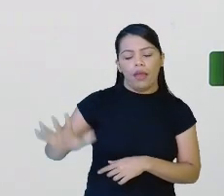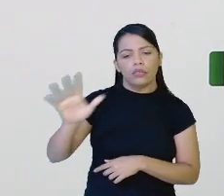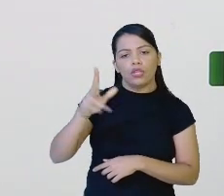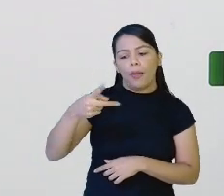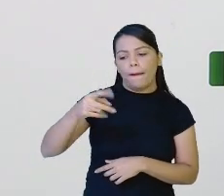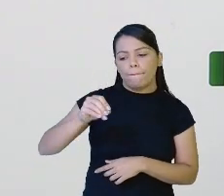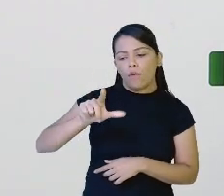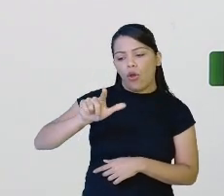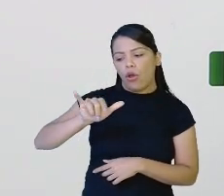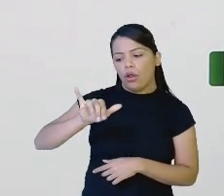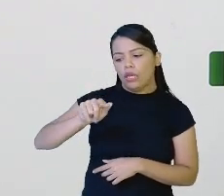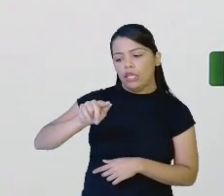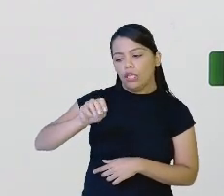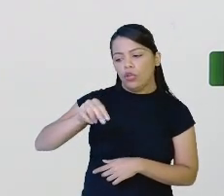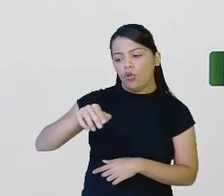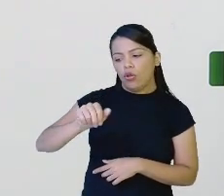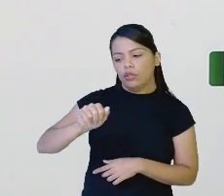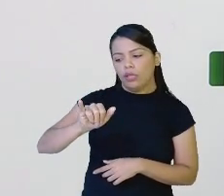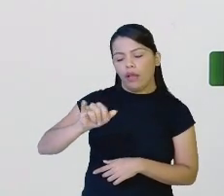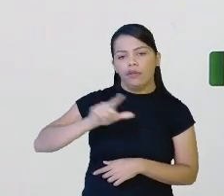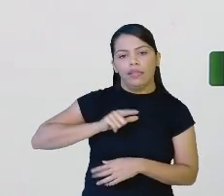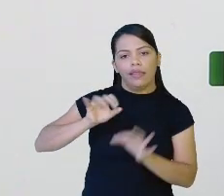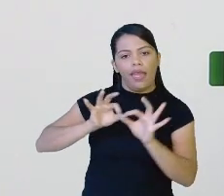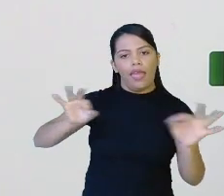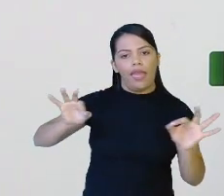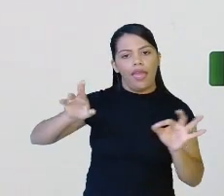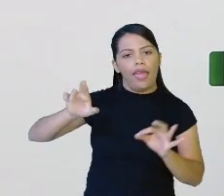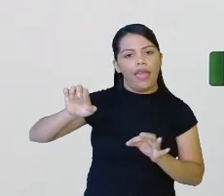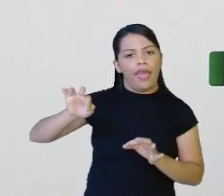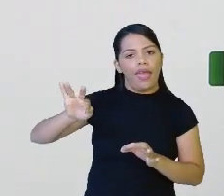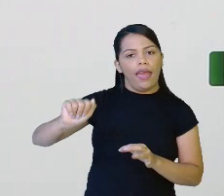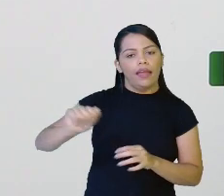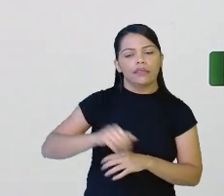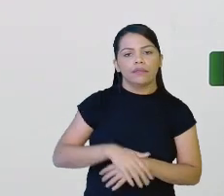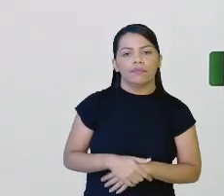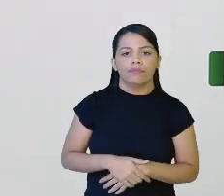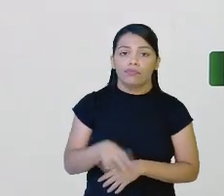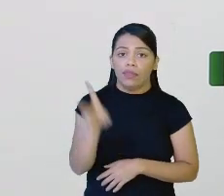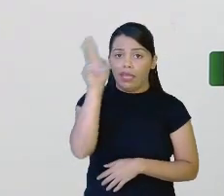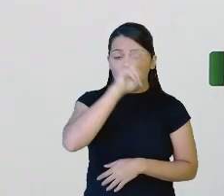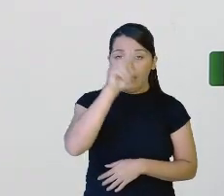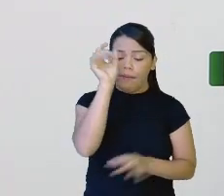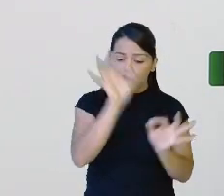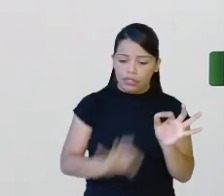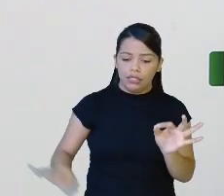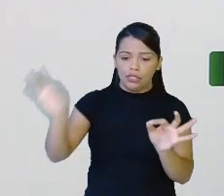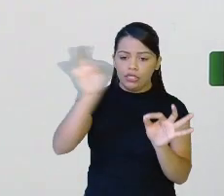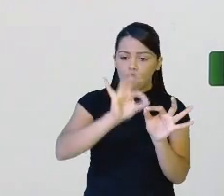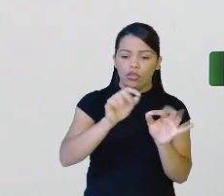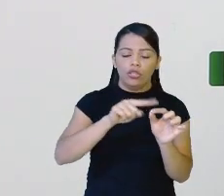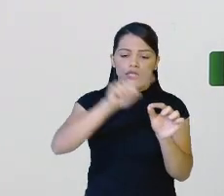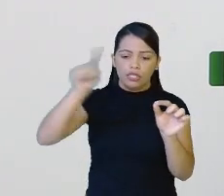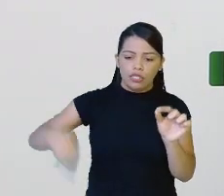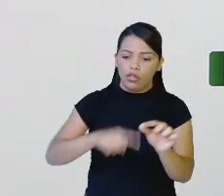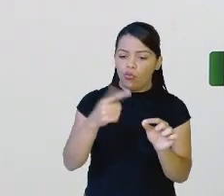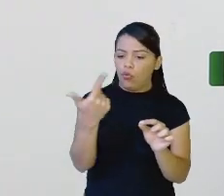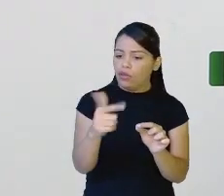são formadas por segmento de reta. Lembra? Círculo não é reta, não tem segmento,